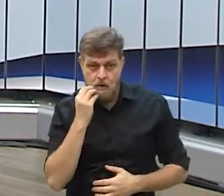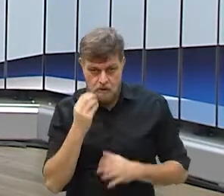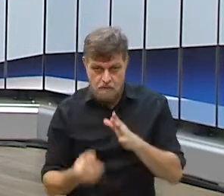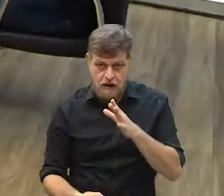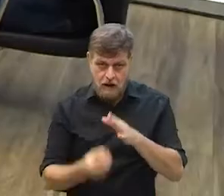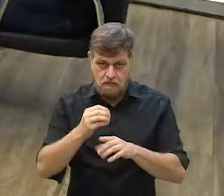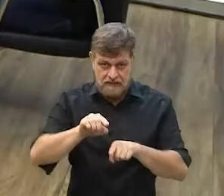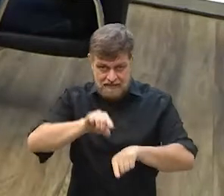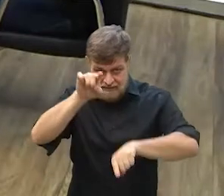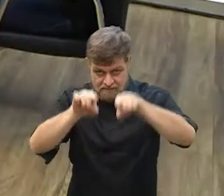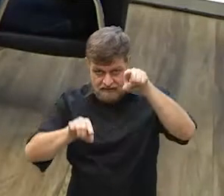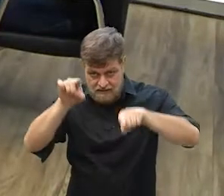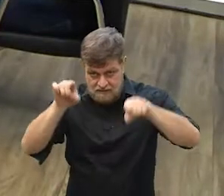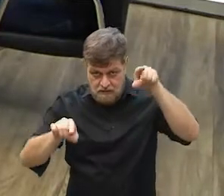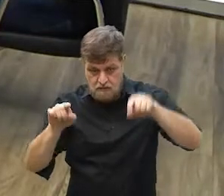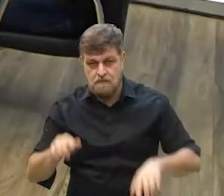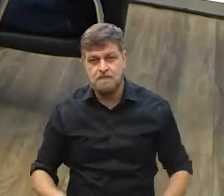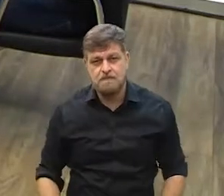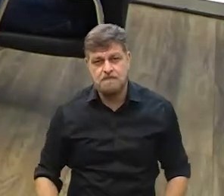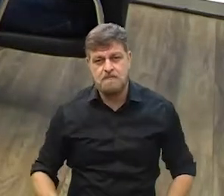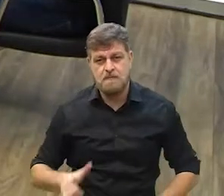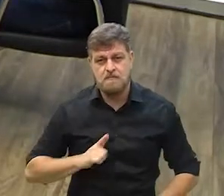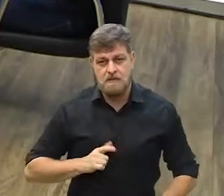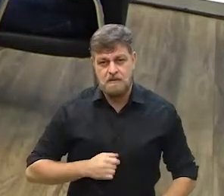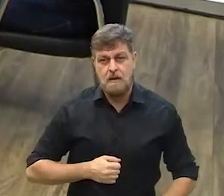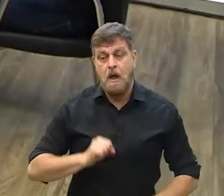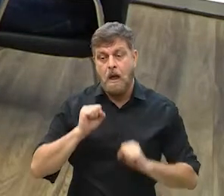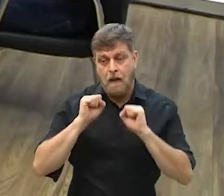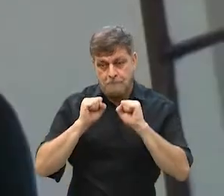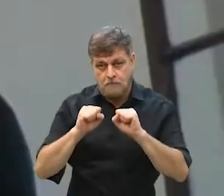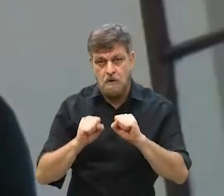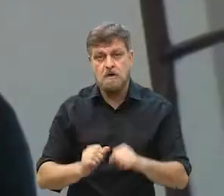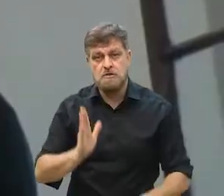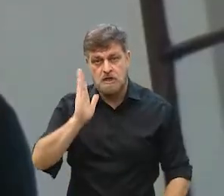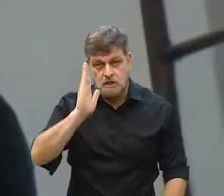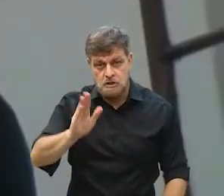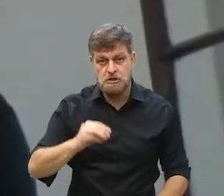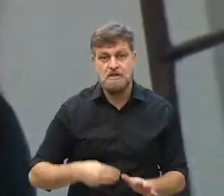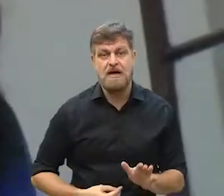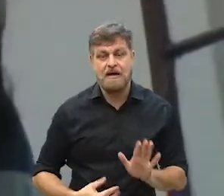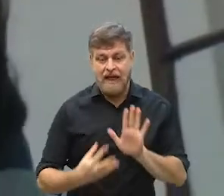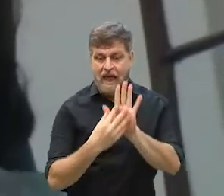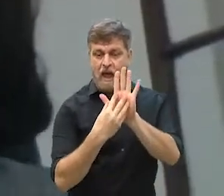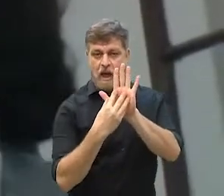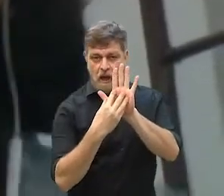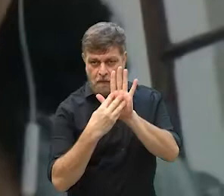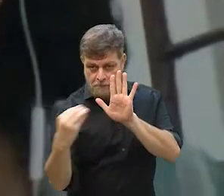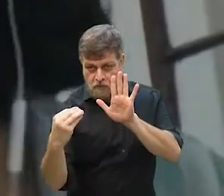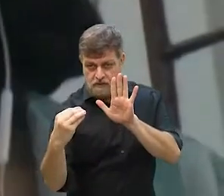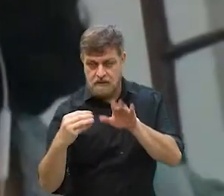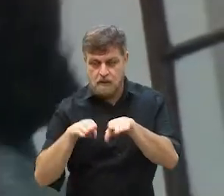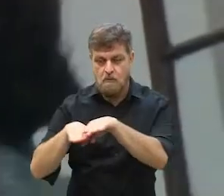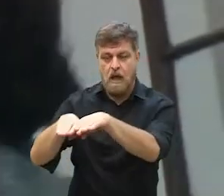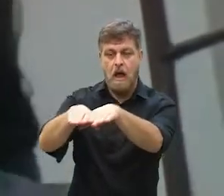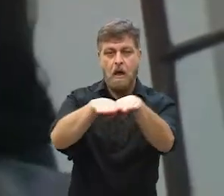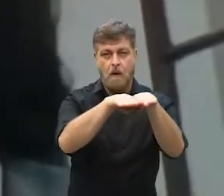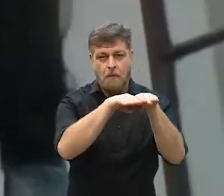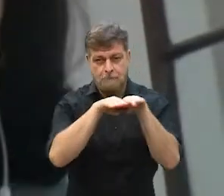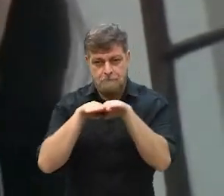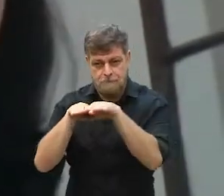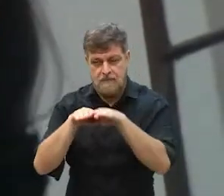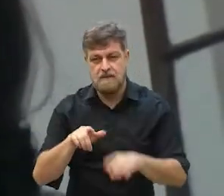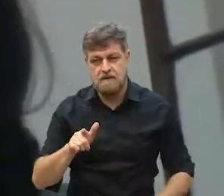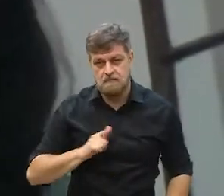inevitável? Então, não só pode, como esse é o modelo, é o grande padrão